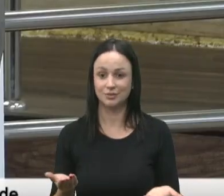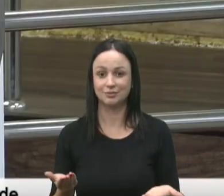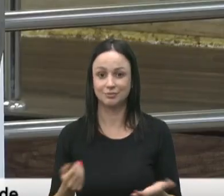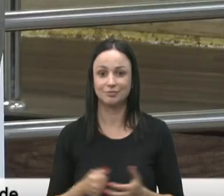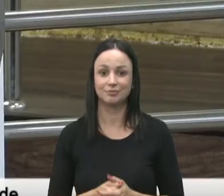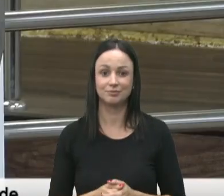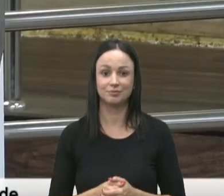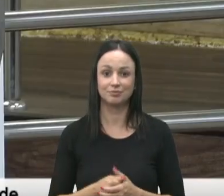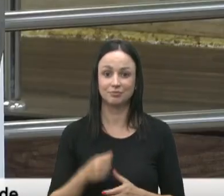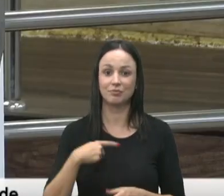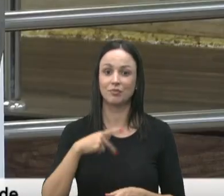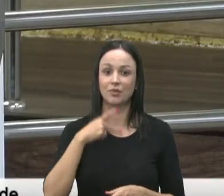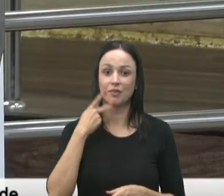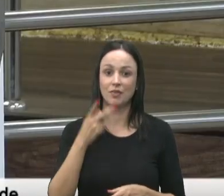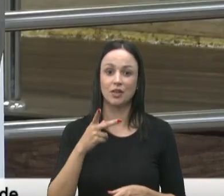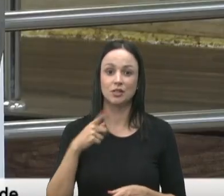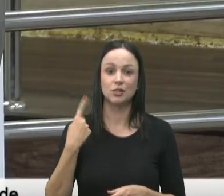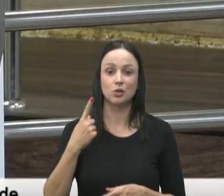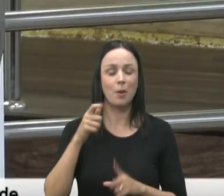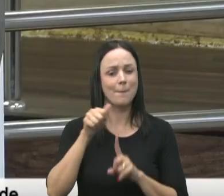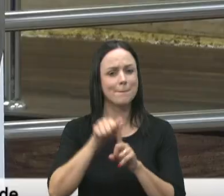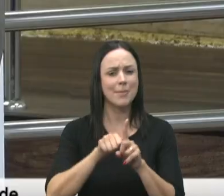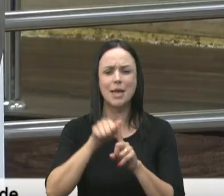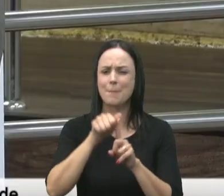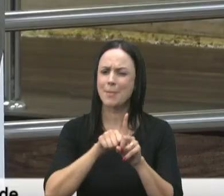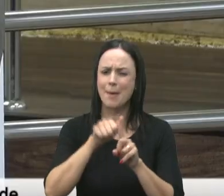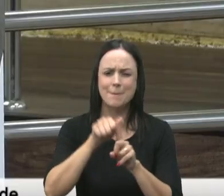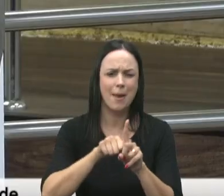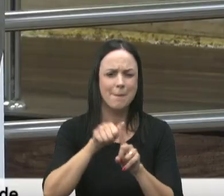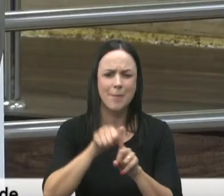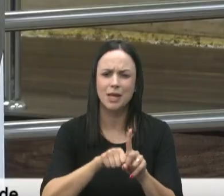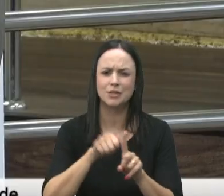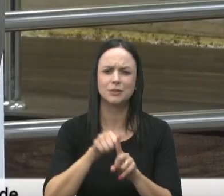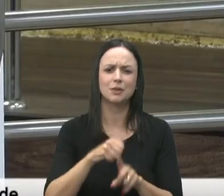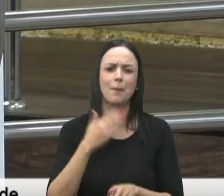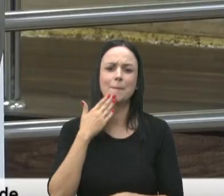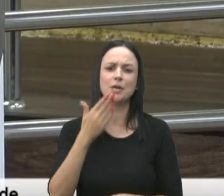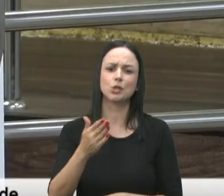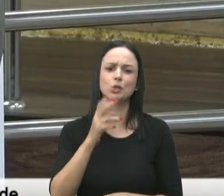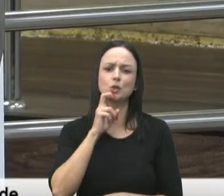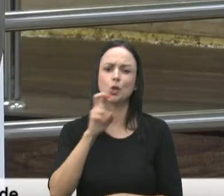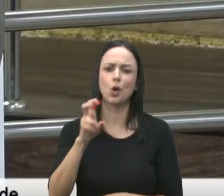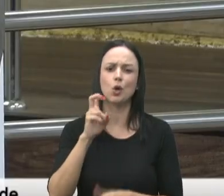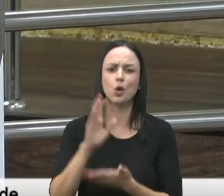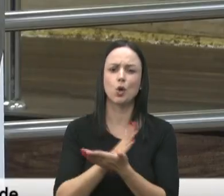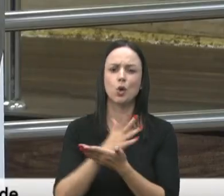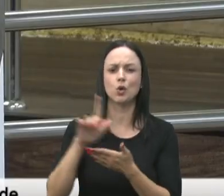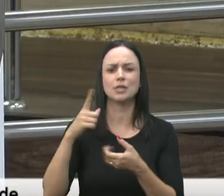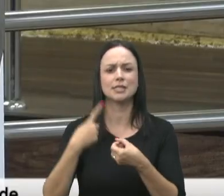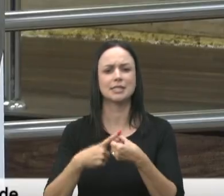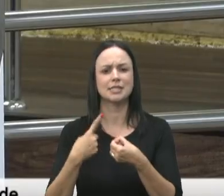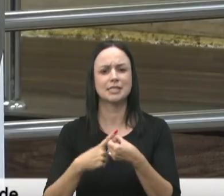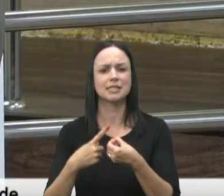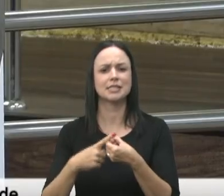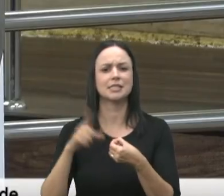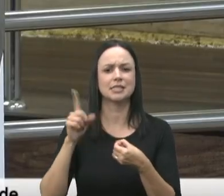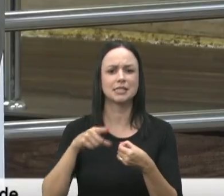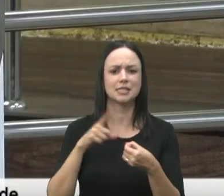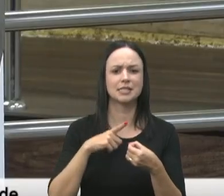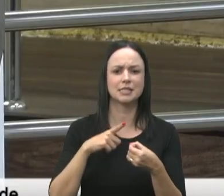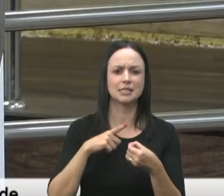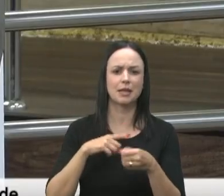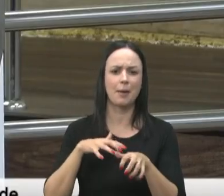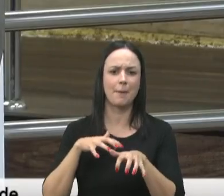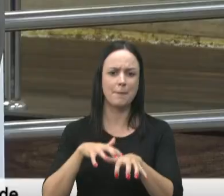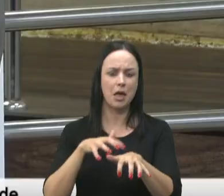digo que todo santo mês eu recebo um pedido de socorro de alguma cidade do interior onde a parada LGBT está